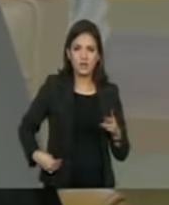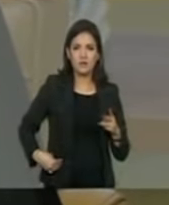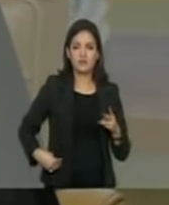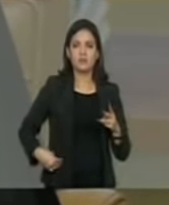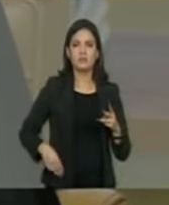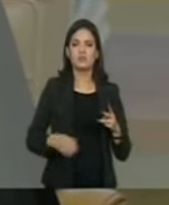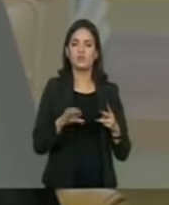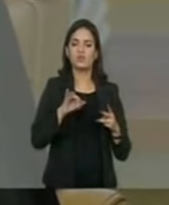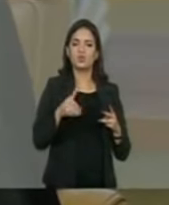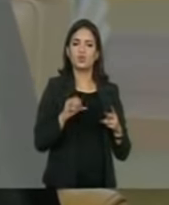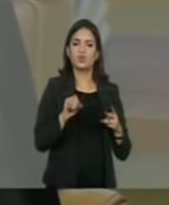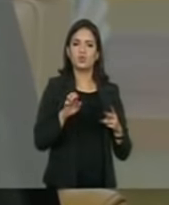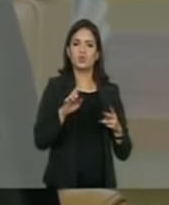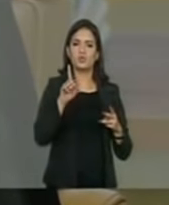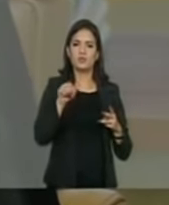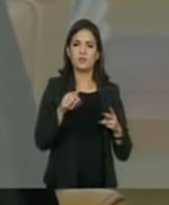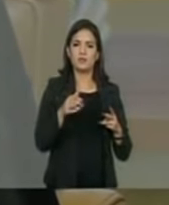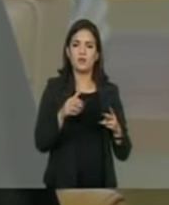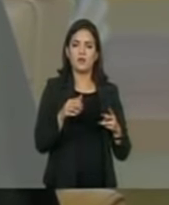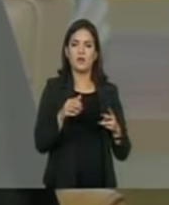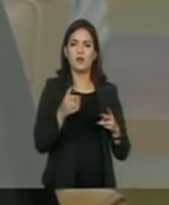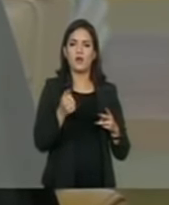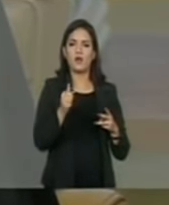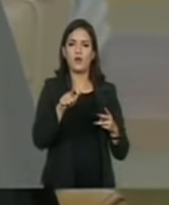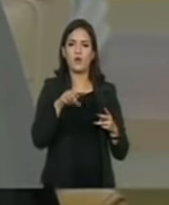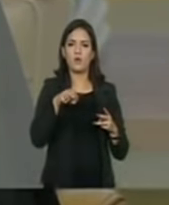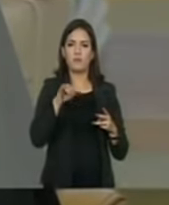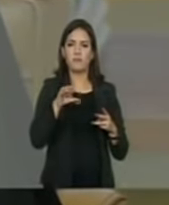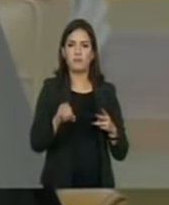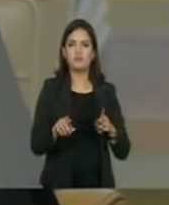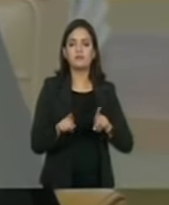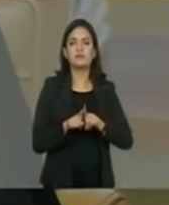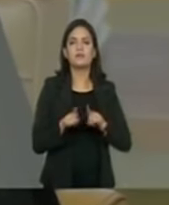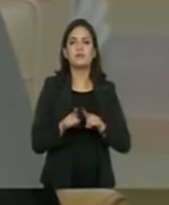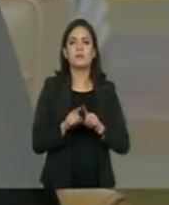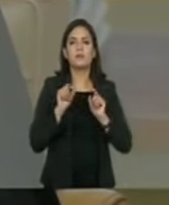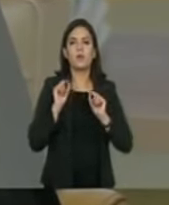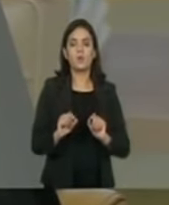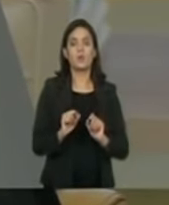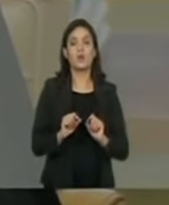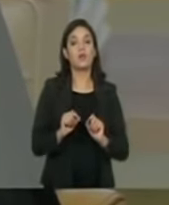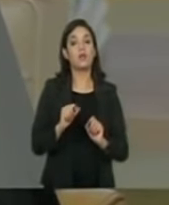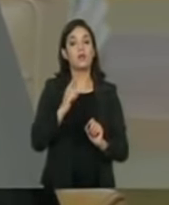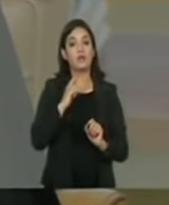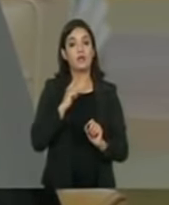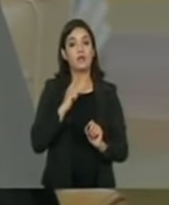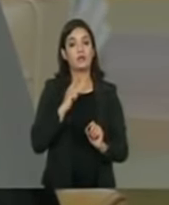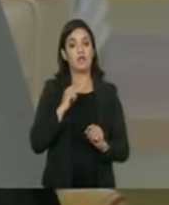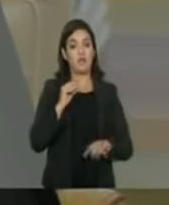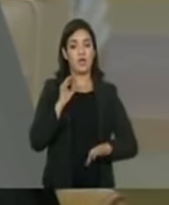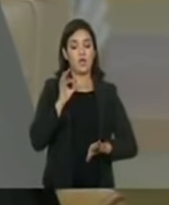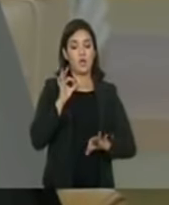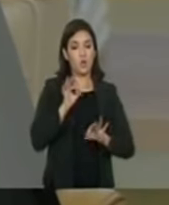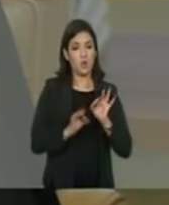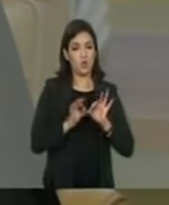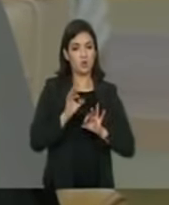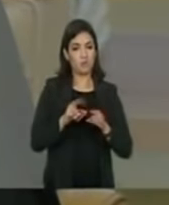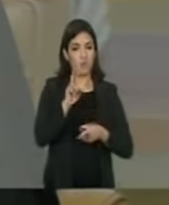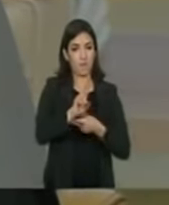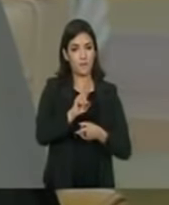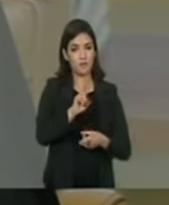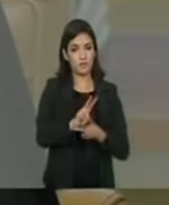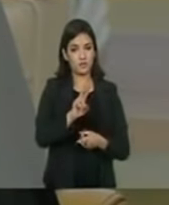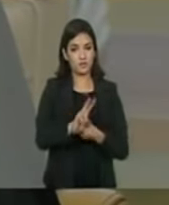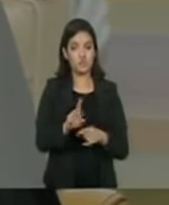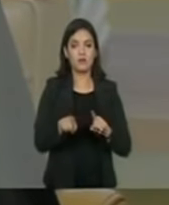mesma percepção a propósito da vocação protetiva do processo penal considerado regime condicionado às